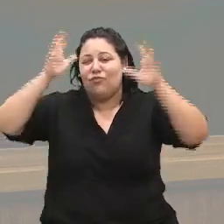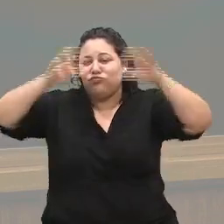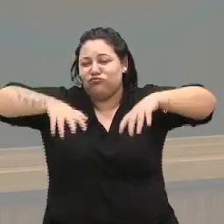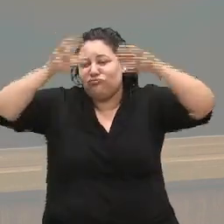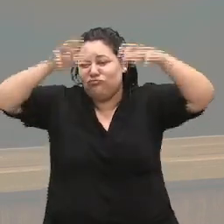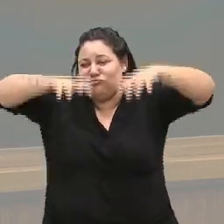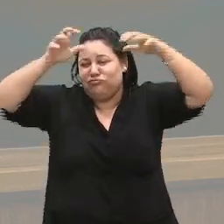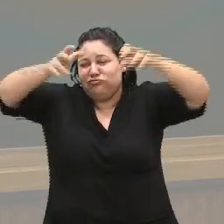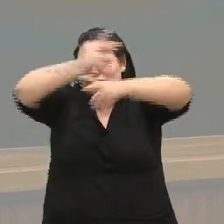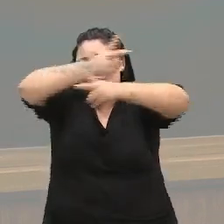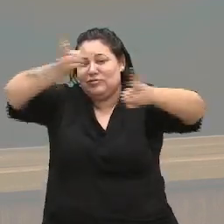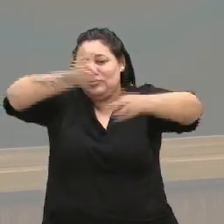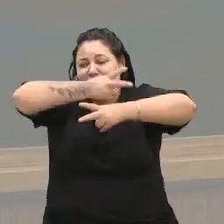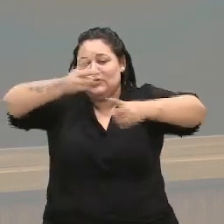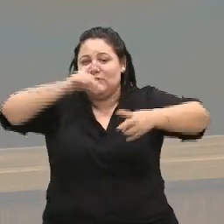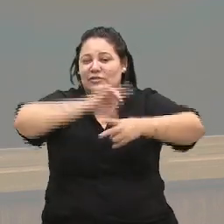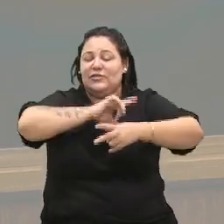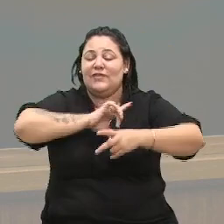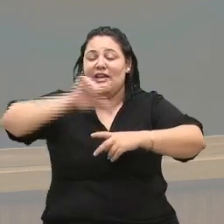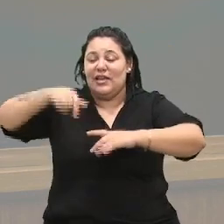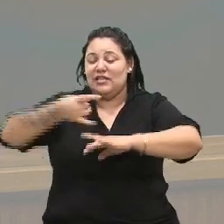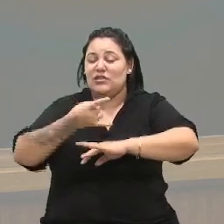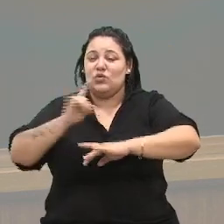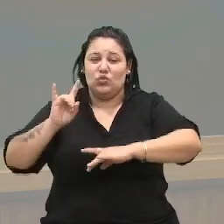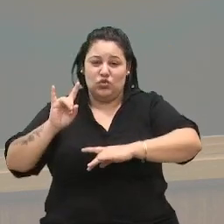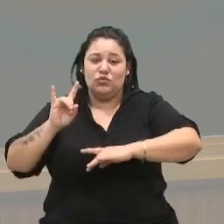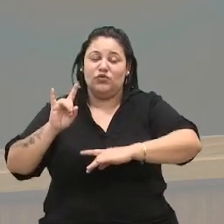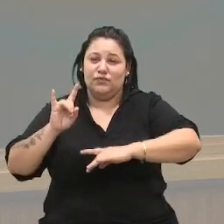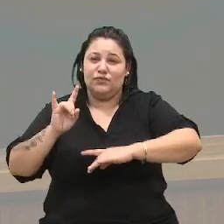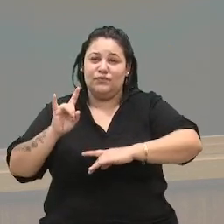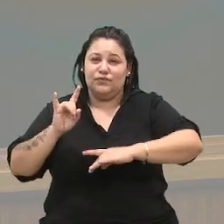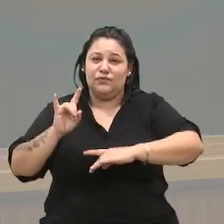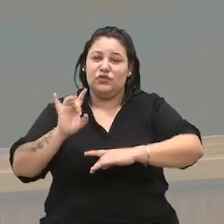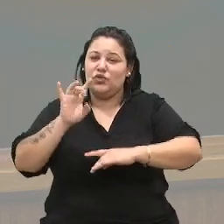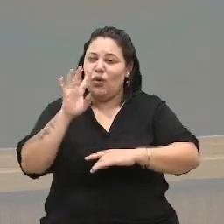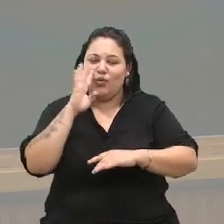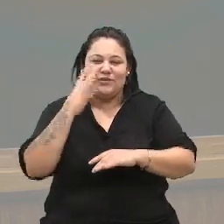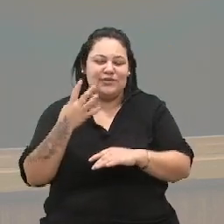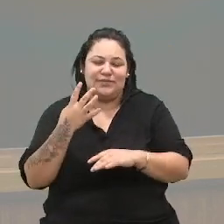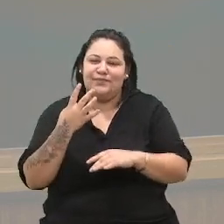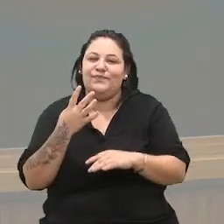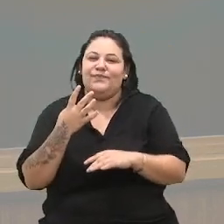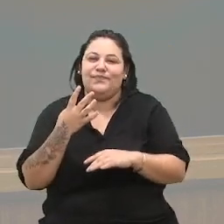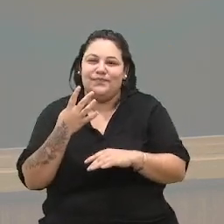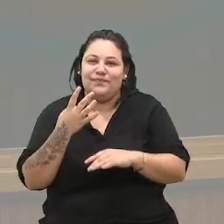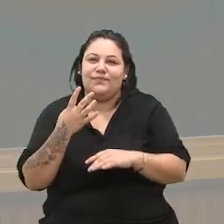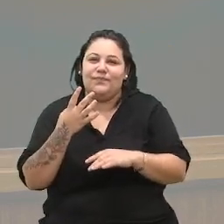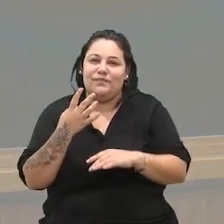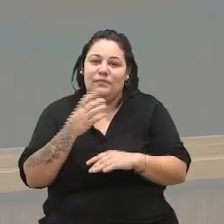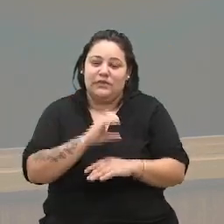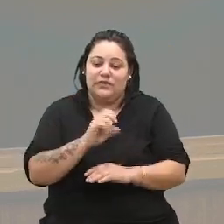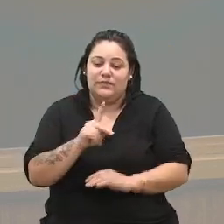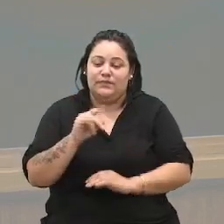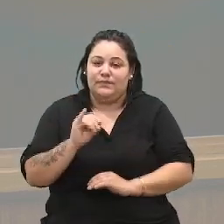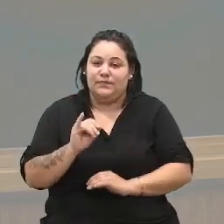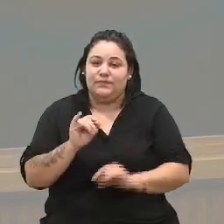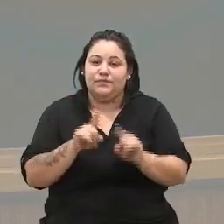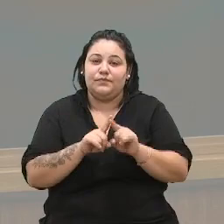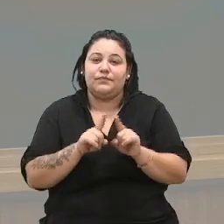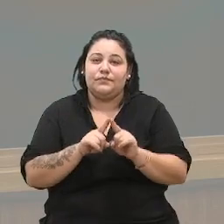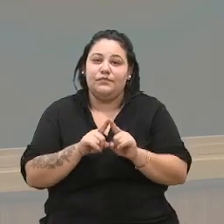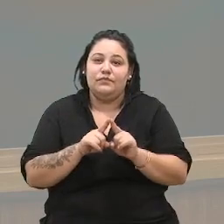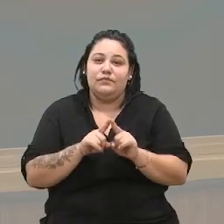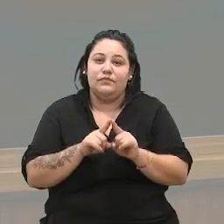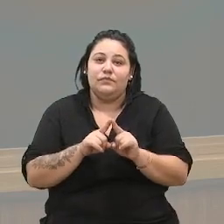de energia. Este último só ocasionou a possibilidade desta CPI em